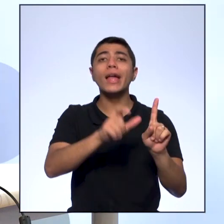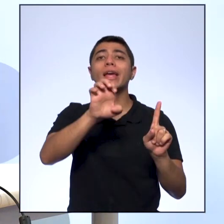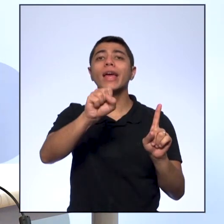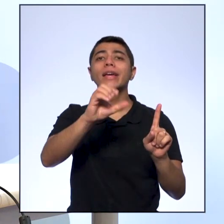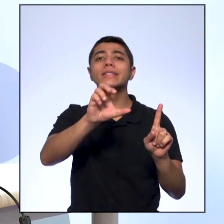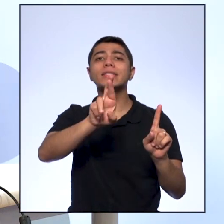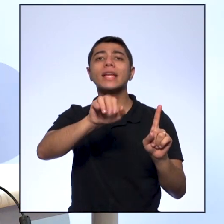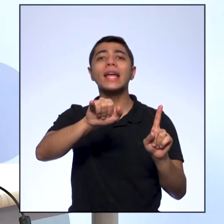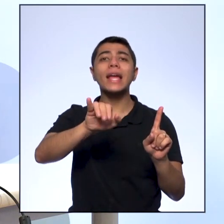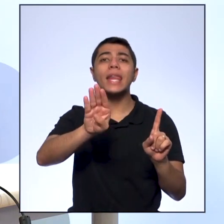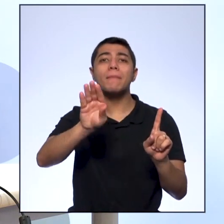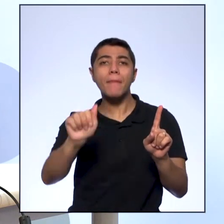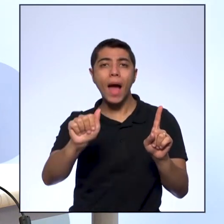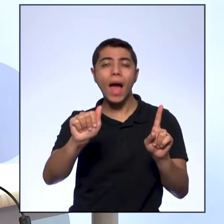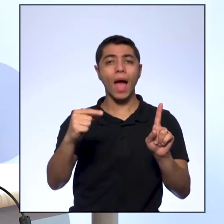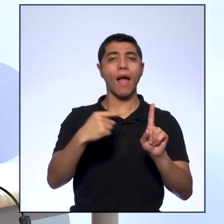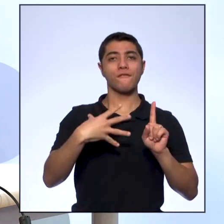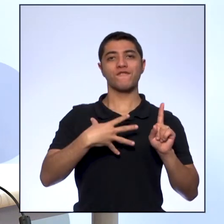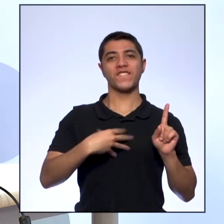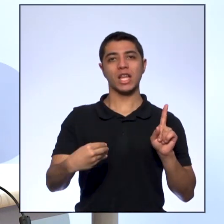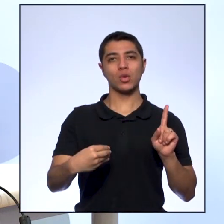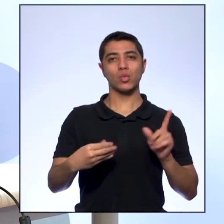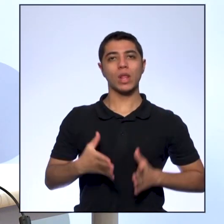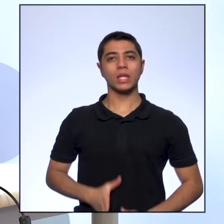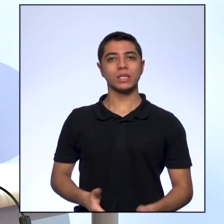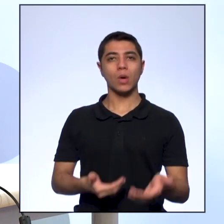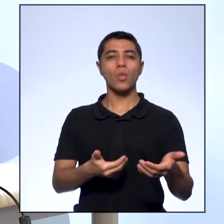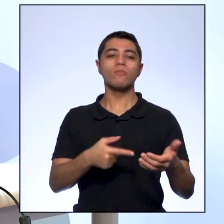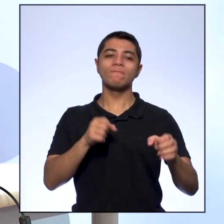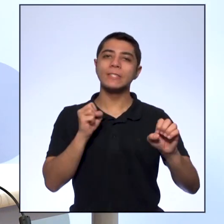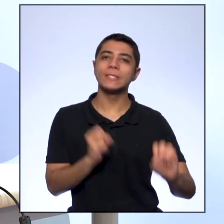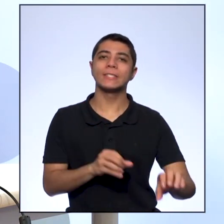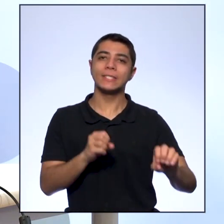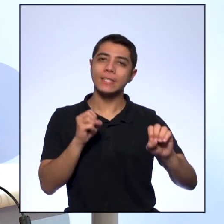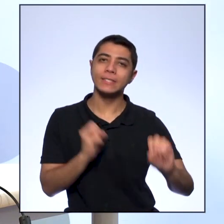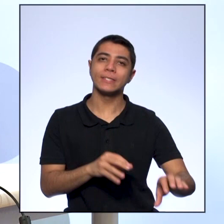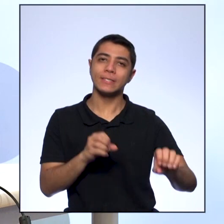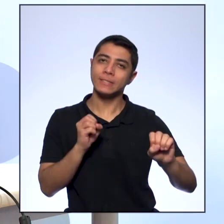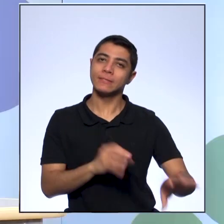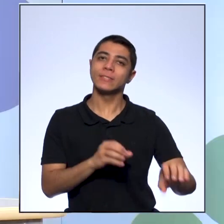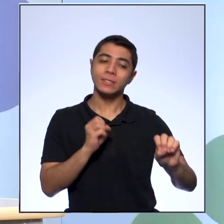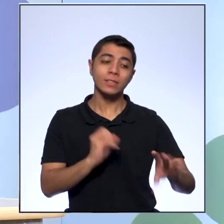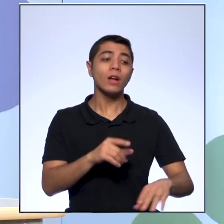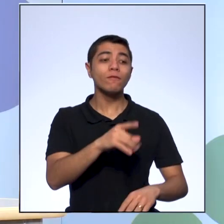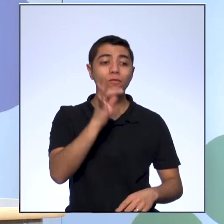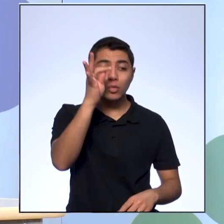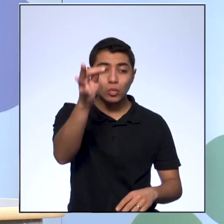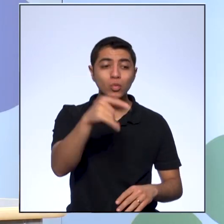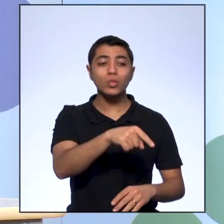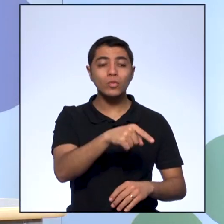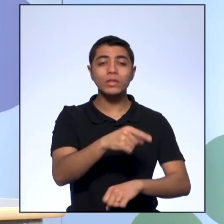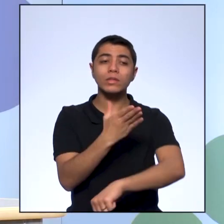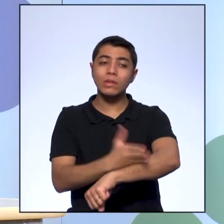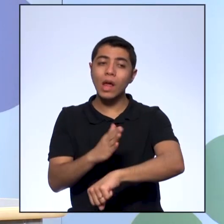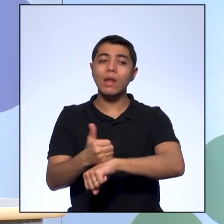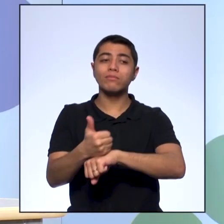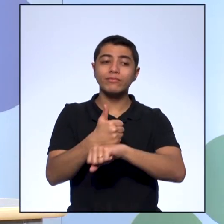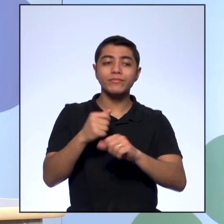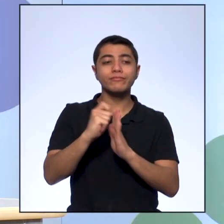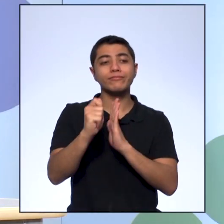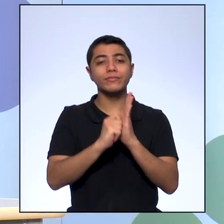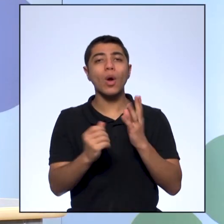treinamento desde criança para se tornar um escriba, né? Sim, eles decoravam cerca de 2.000 símbolos